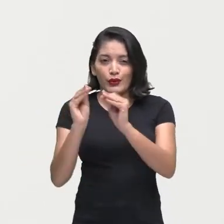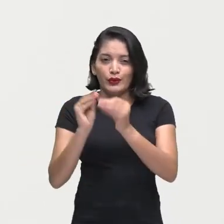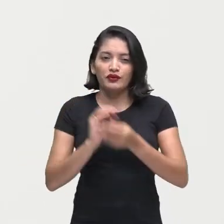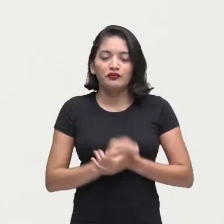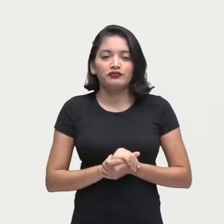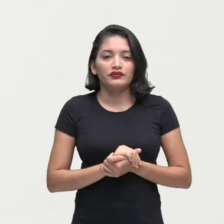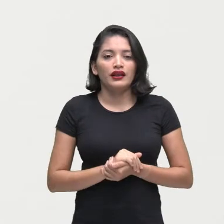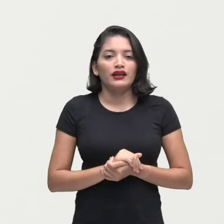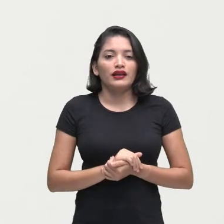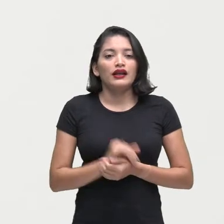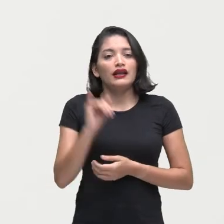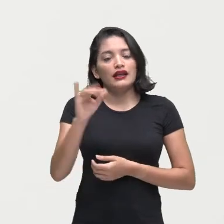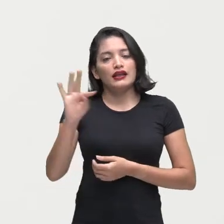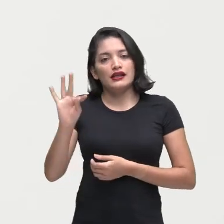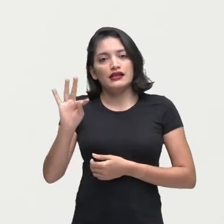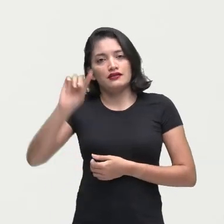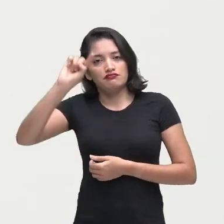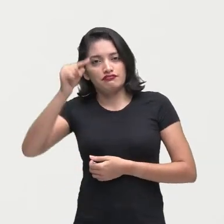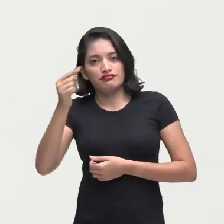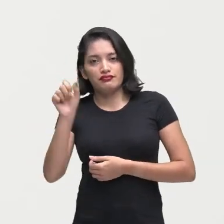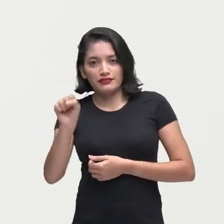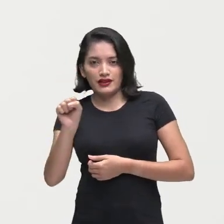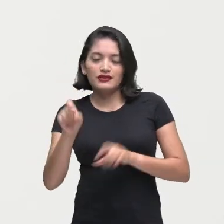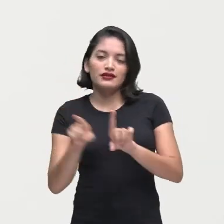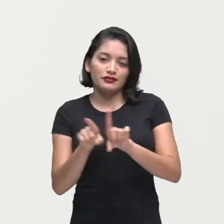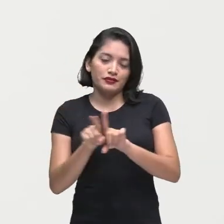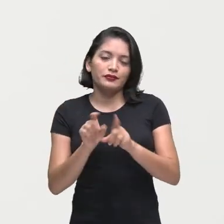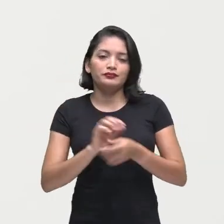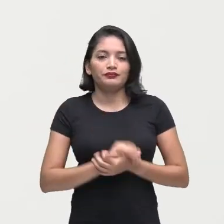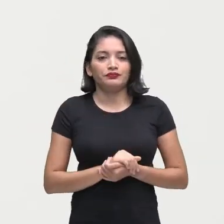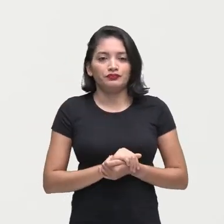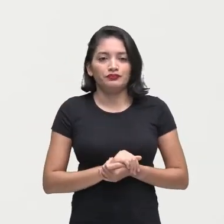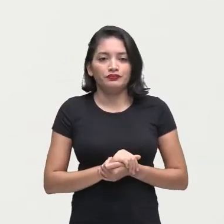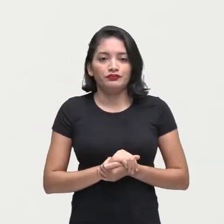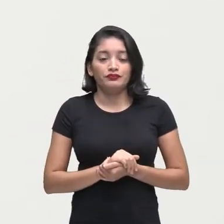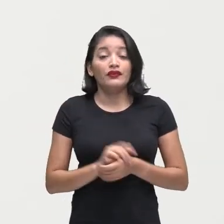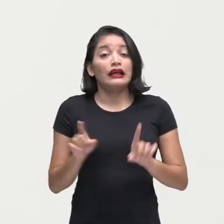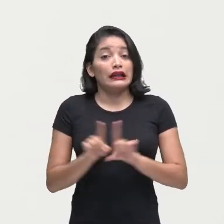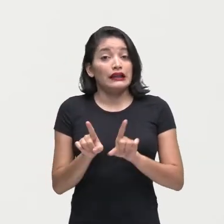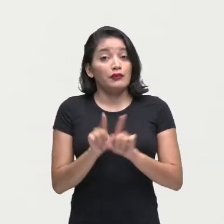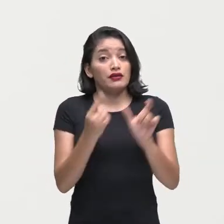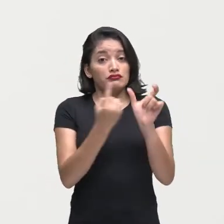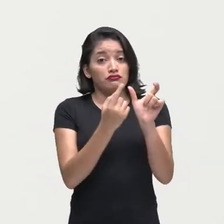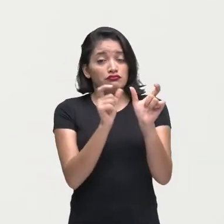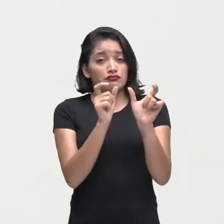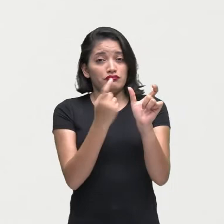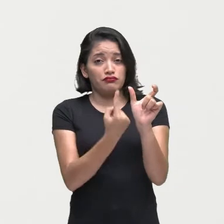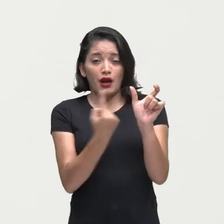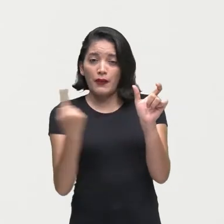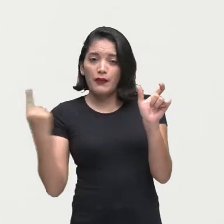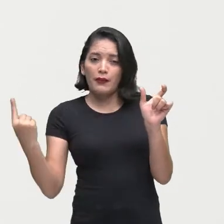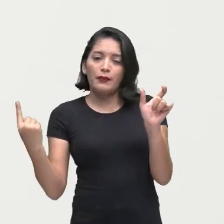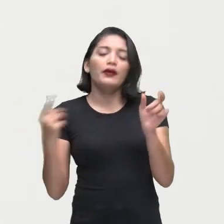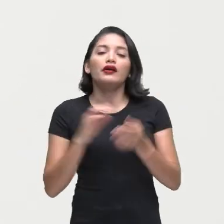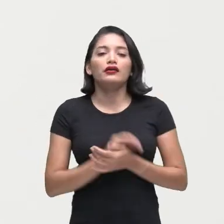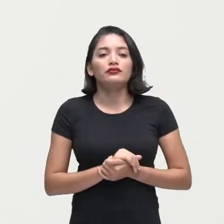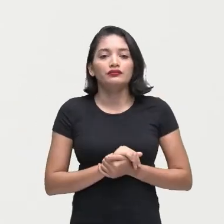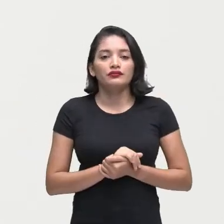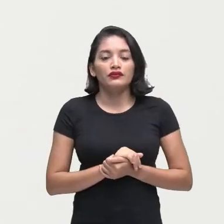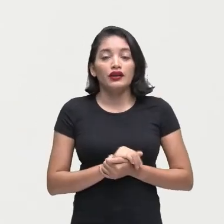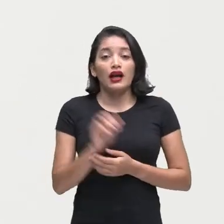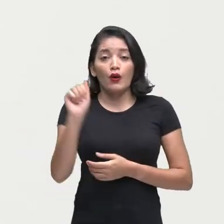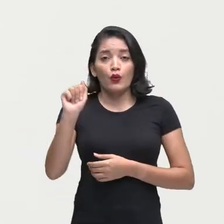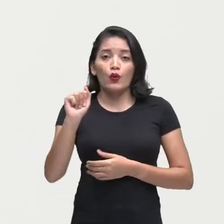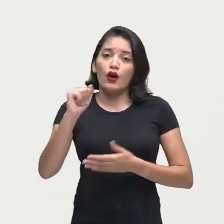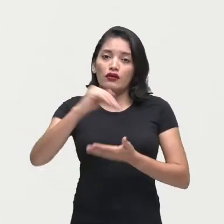is ficou e apóstrofo s no plural também I will ar não é tirei o